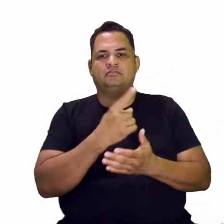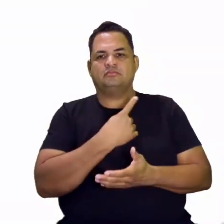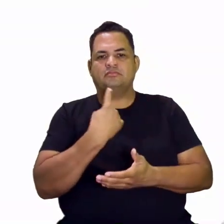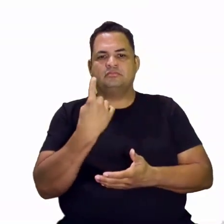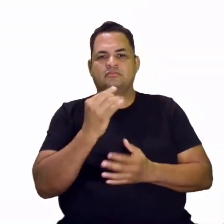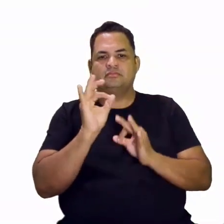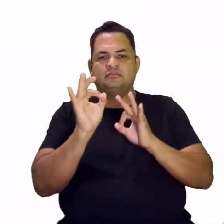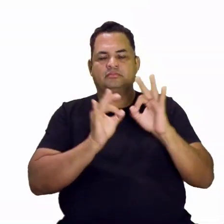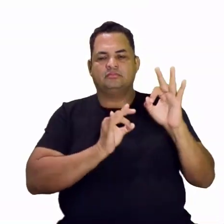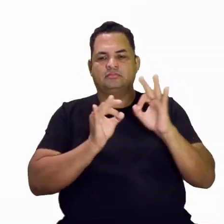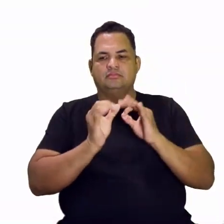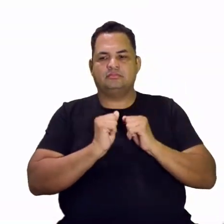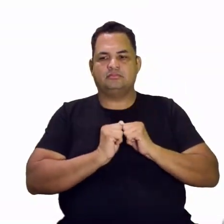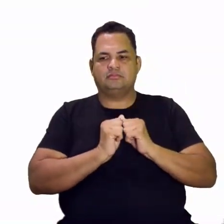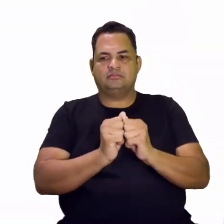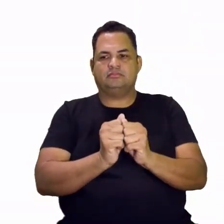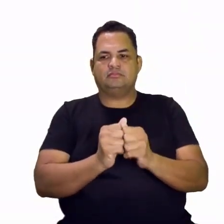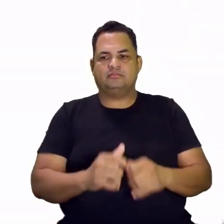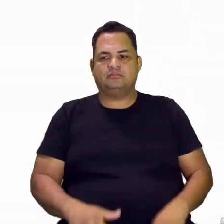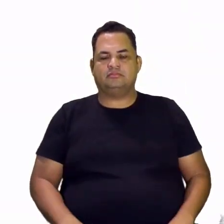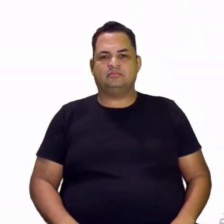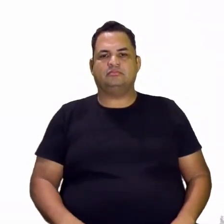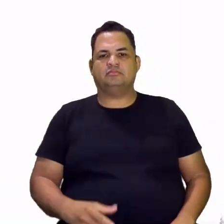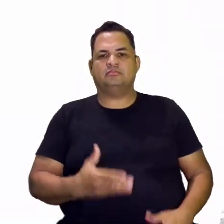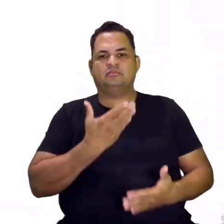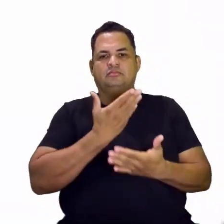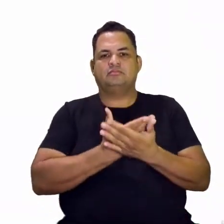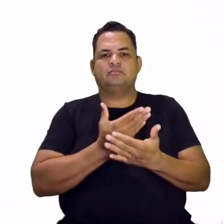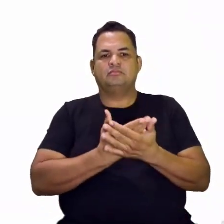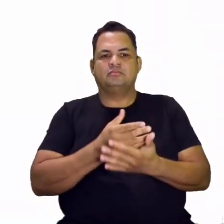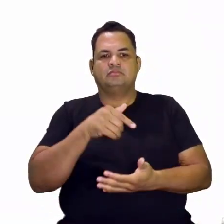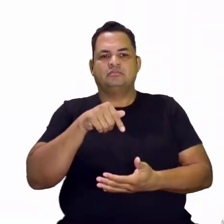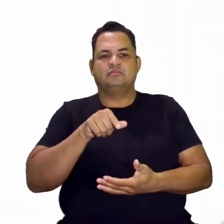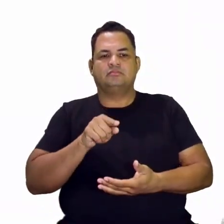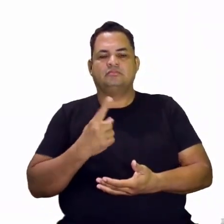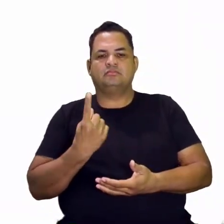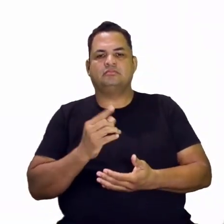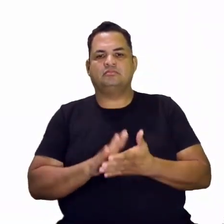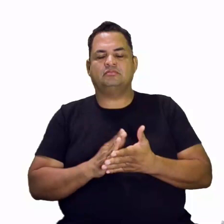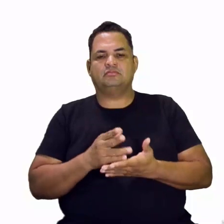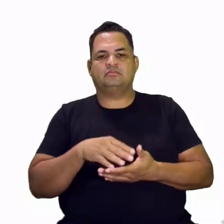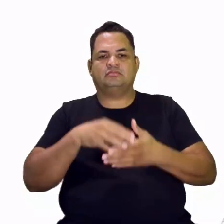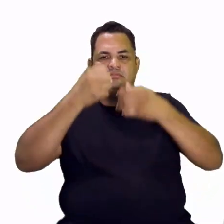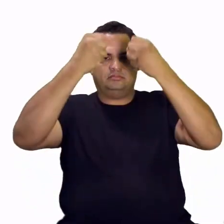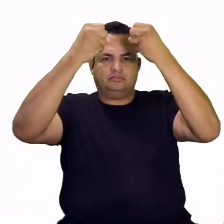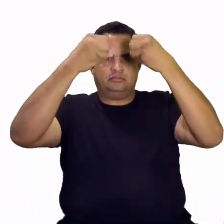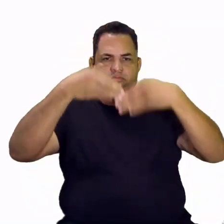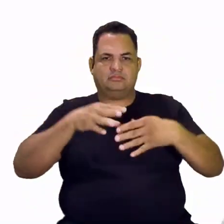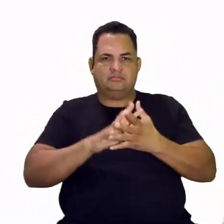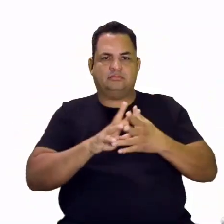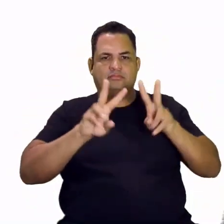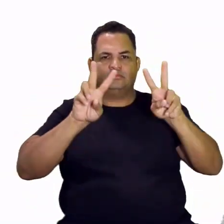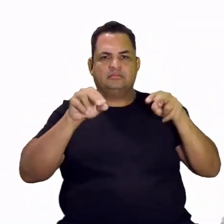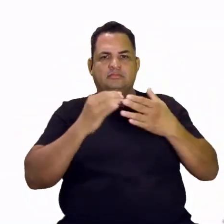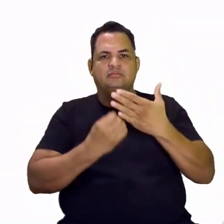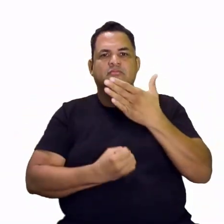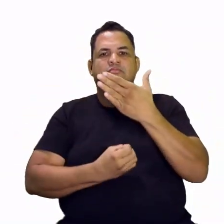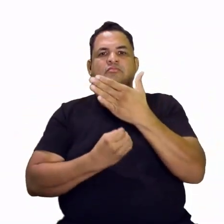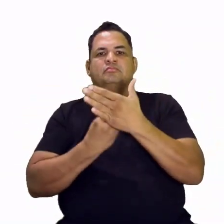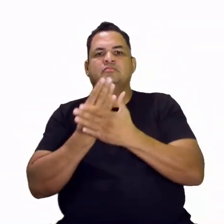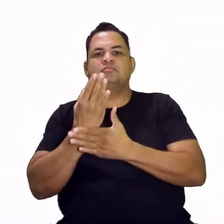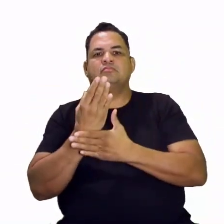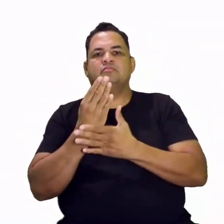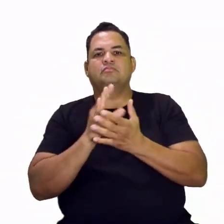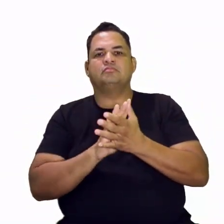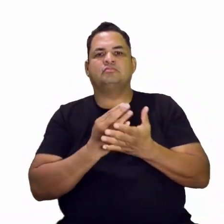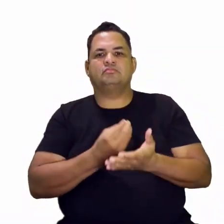estamos construindo juntinhos. Então, olha só, gente, nessa aula 7.1, nós vamos falar o tema das origens até o